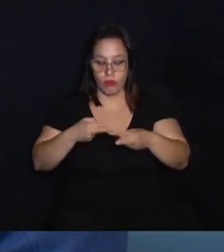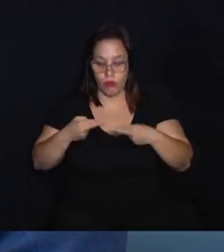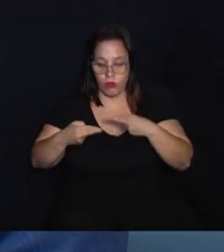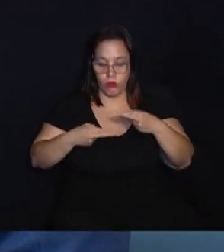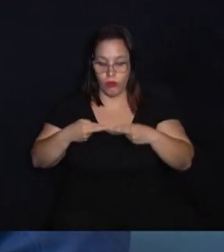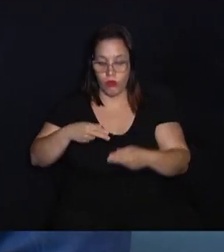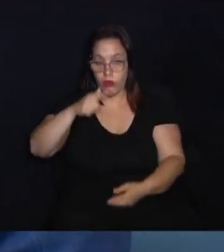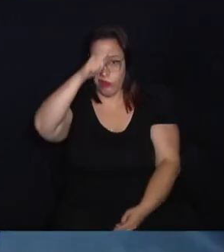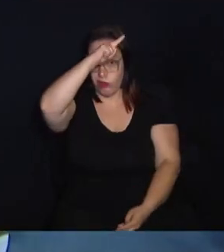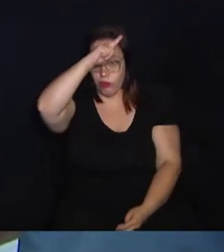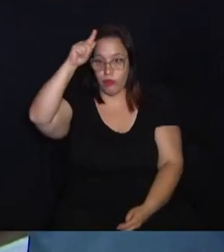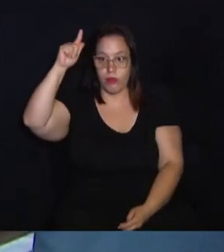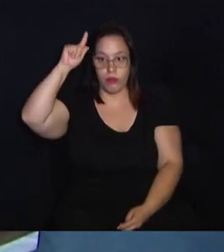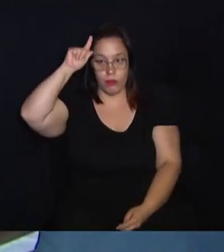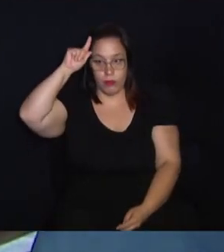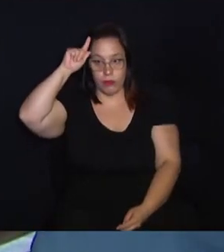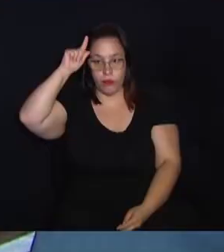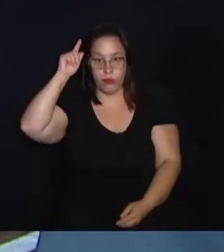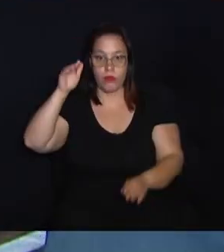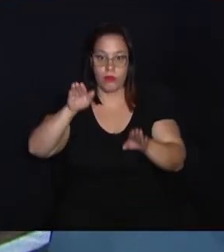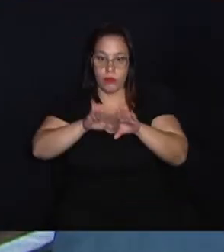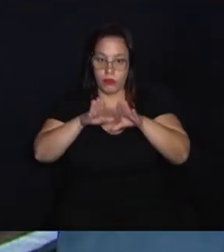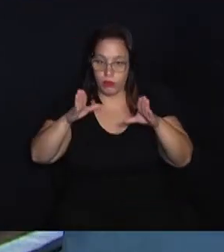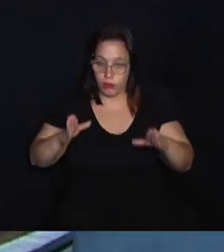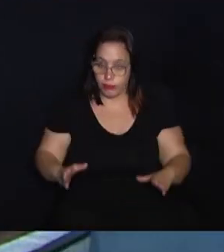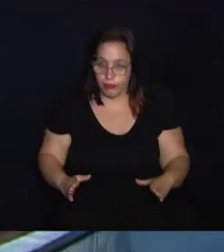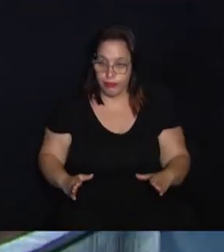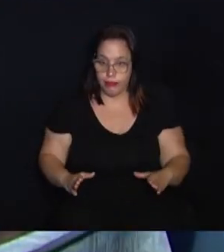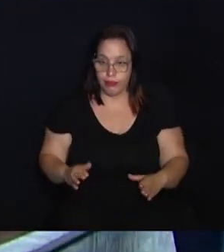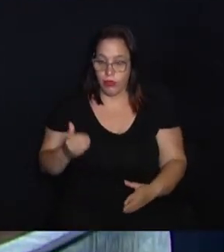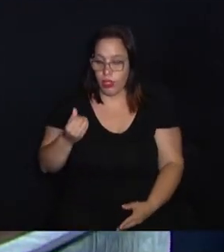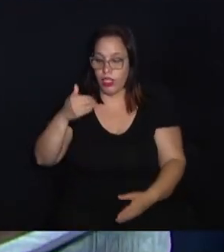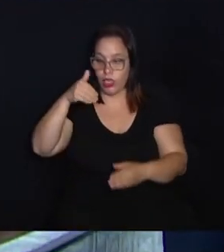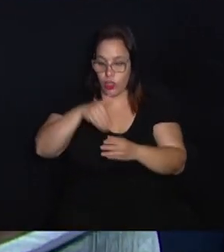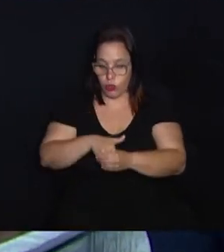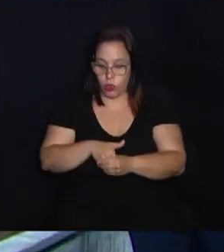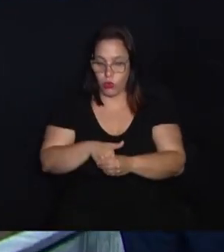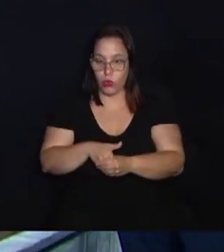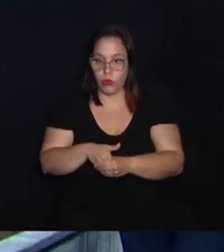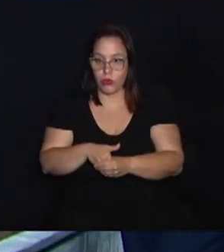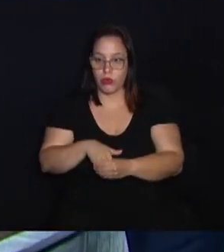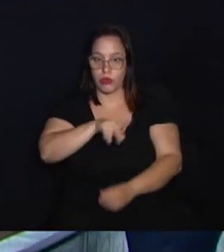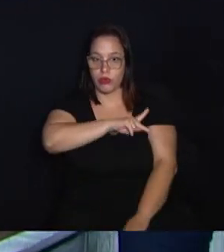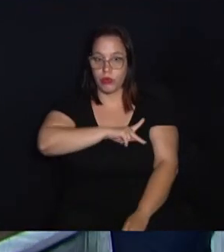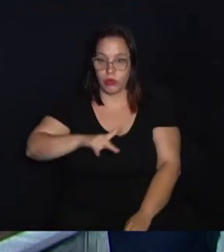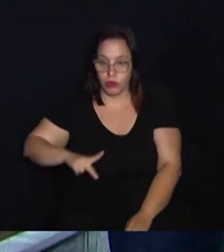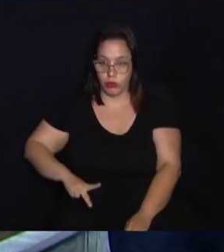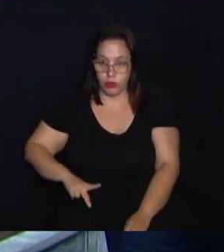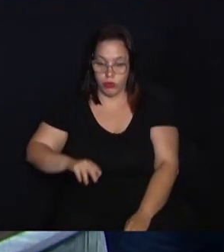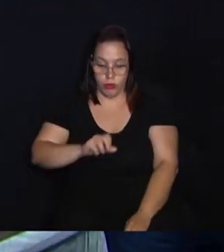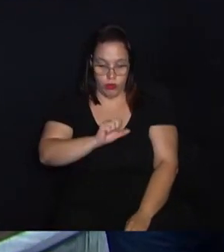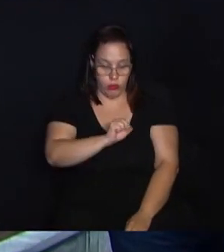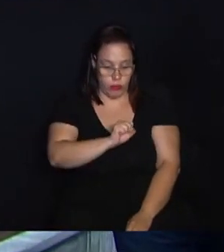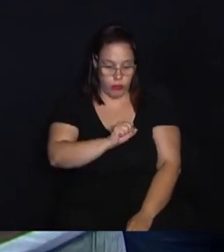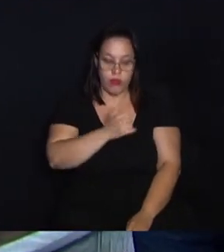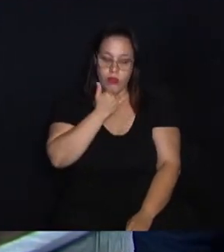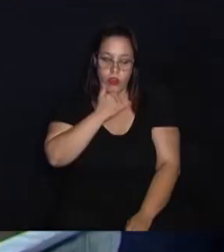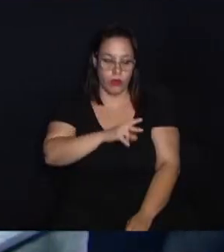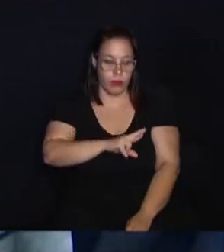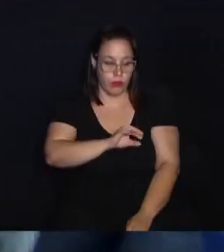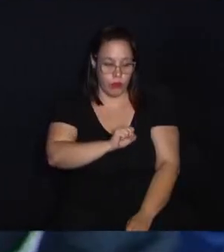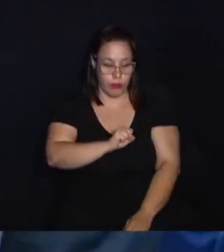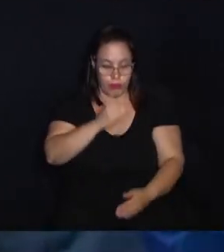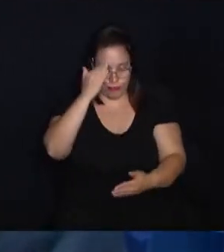vereador Gustavo Peta. A composição obteve 6 votos. O presidente Rossini agradeceu a